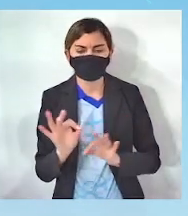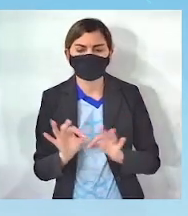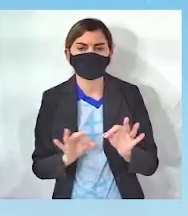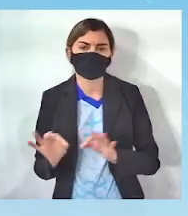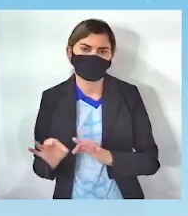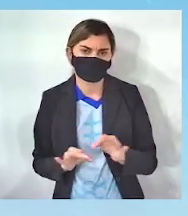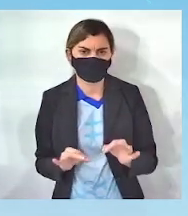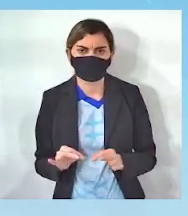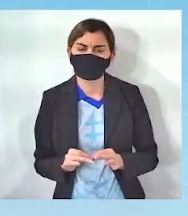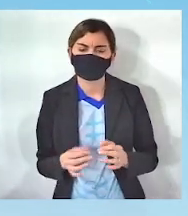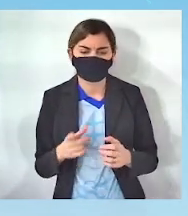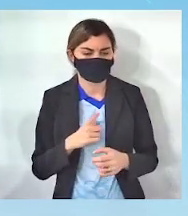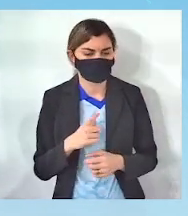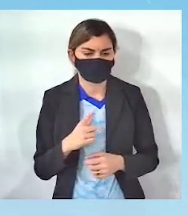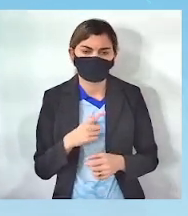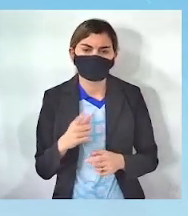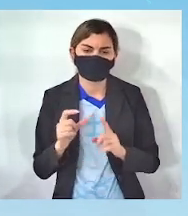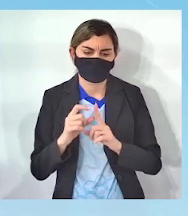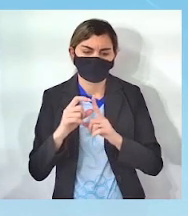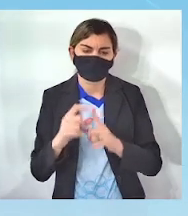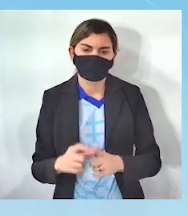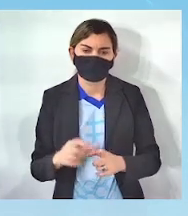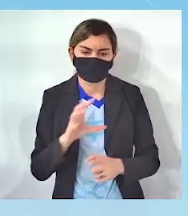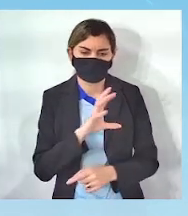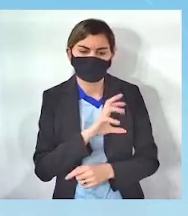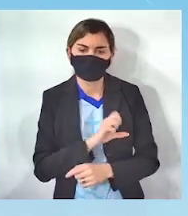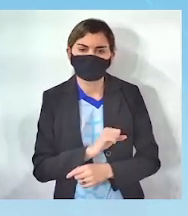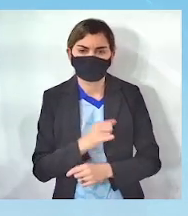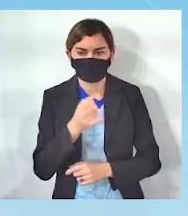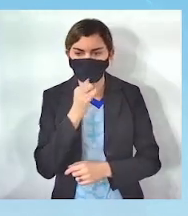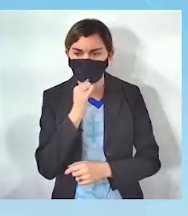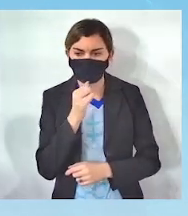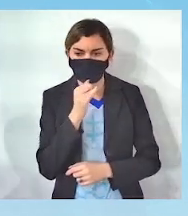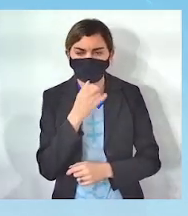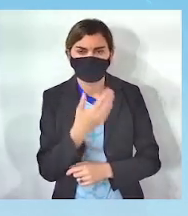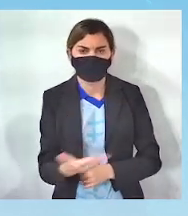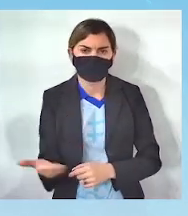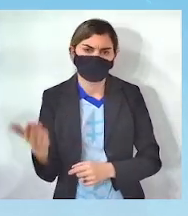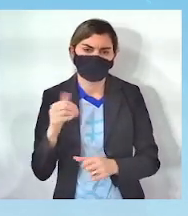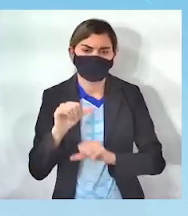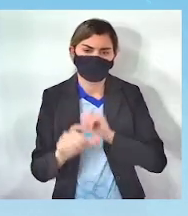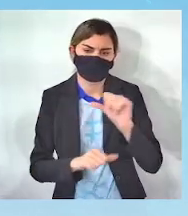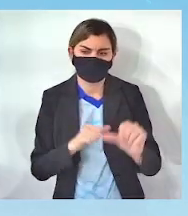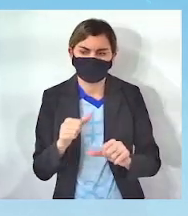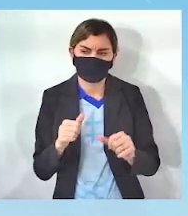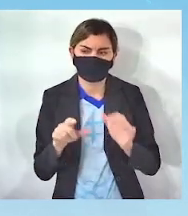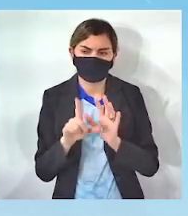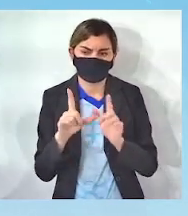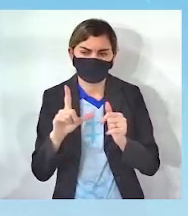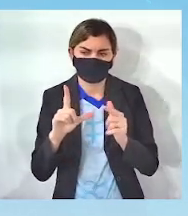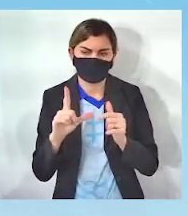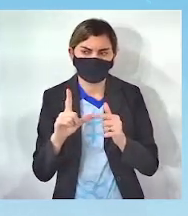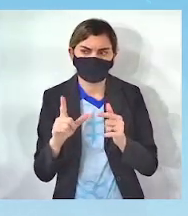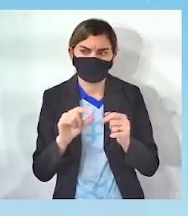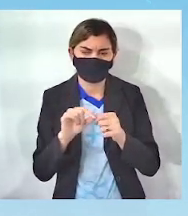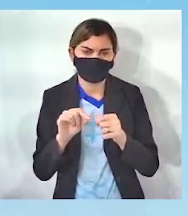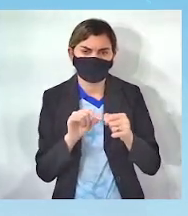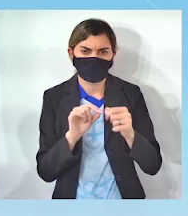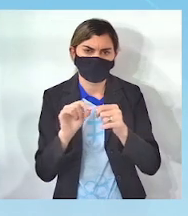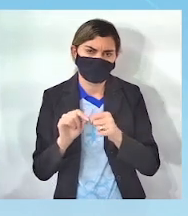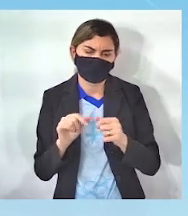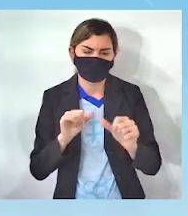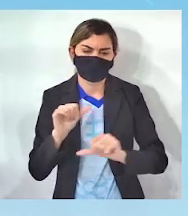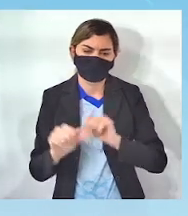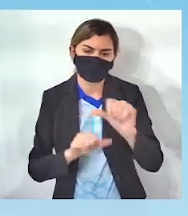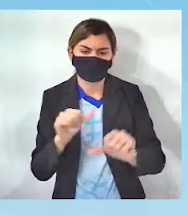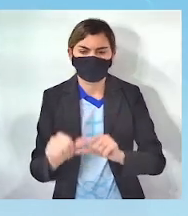reorganização. É como se eu tivesse a palavra amor, por exemplo, e eu mudasse a posição das letras. Ao fazer a mudança